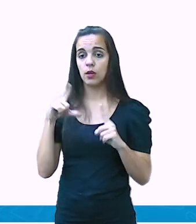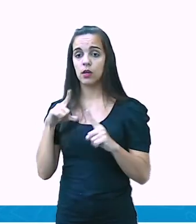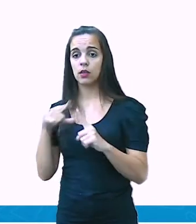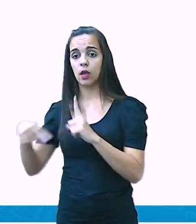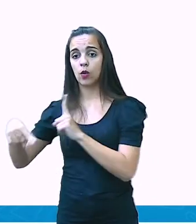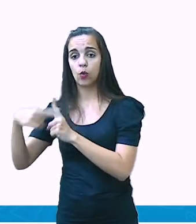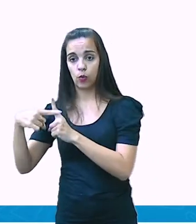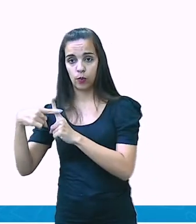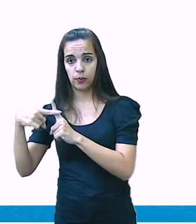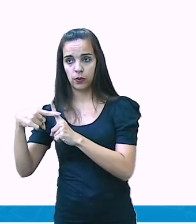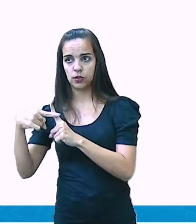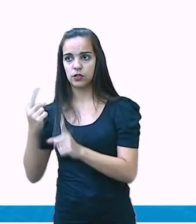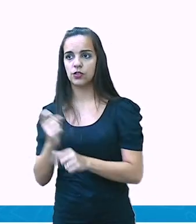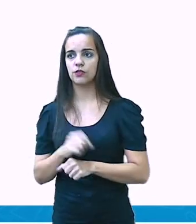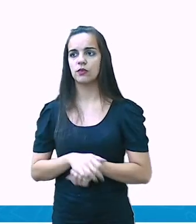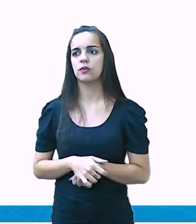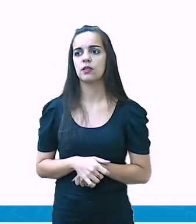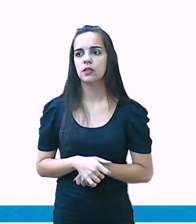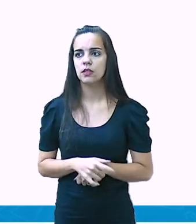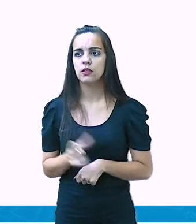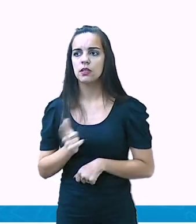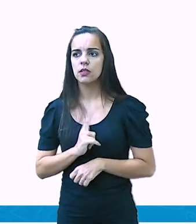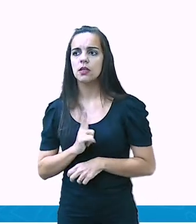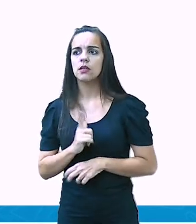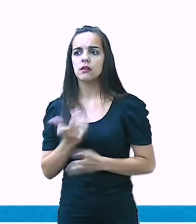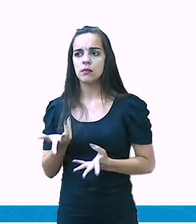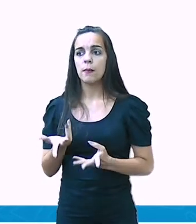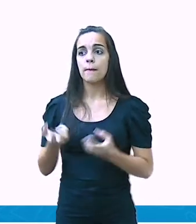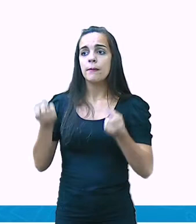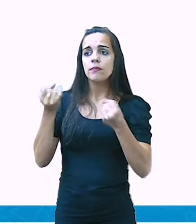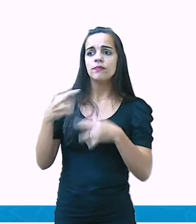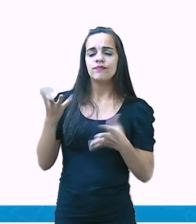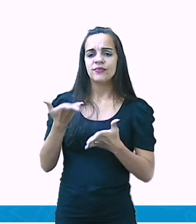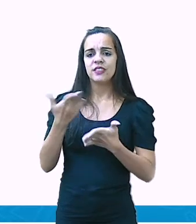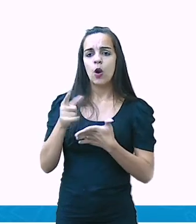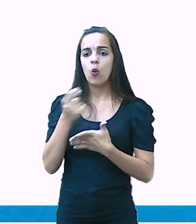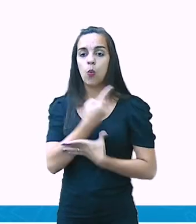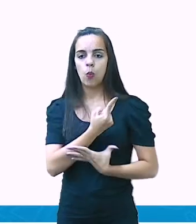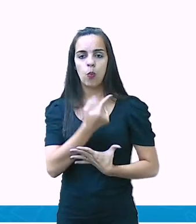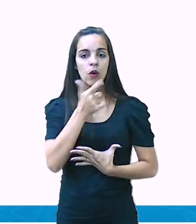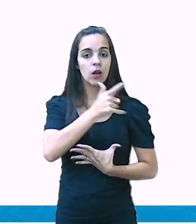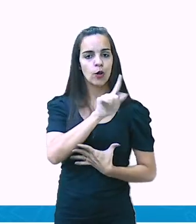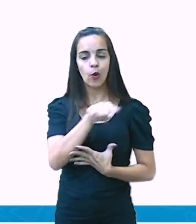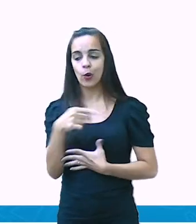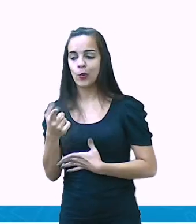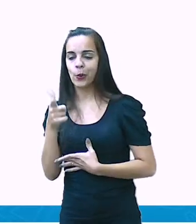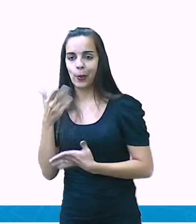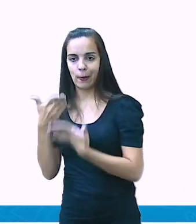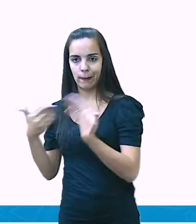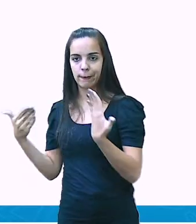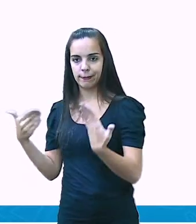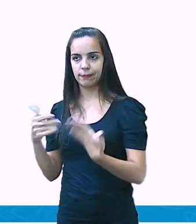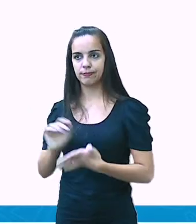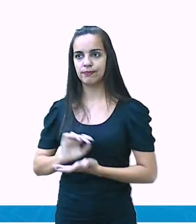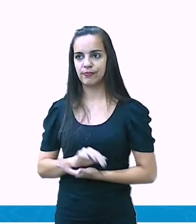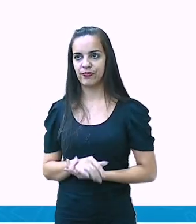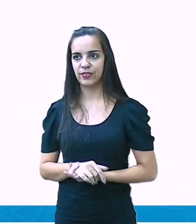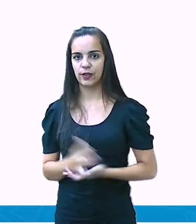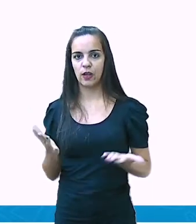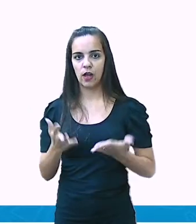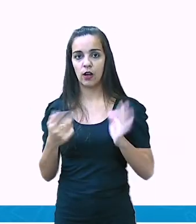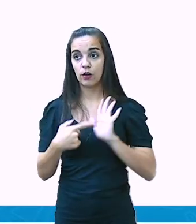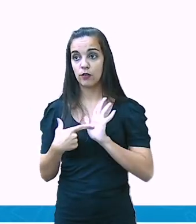ele ganhou o elétron, o positivo deve ser porque ele vai perder. Muito bem. Gente, agora aqui